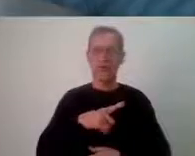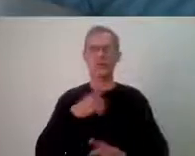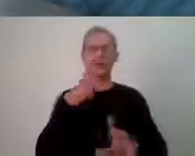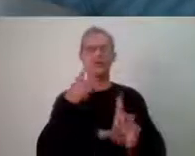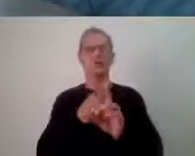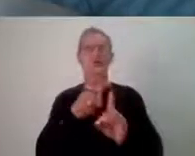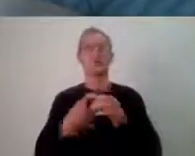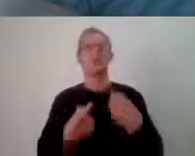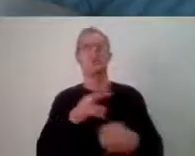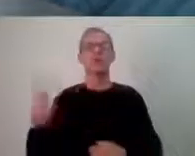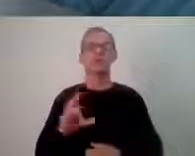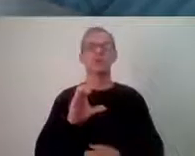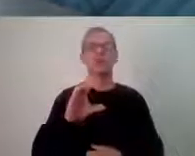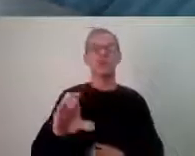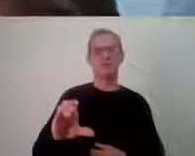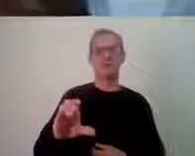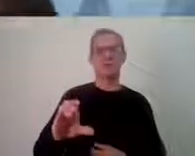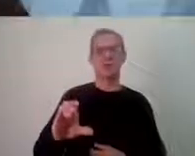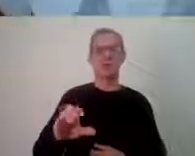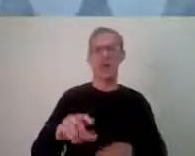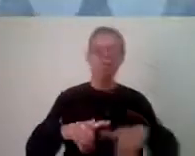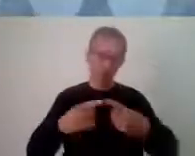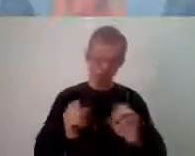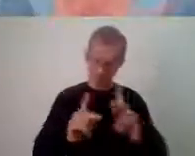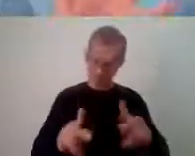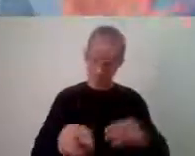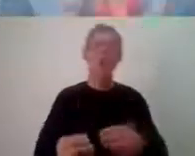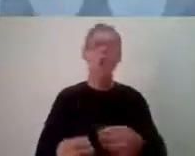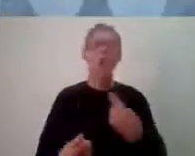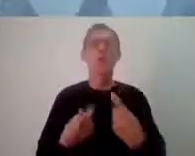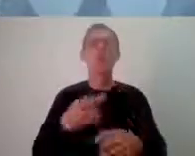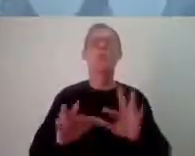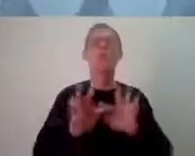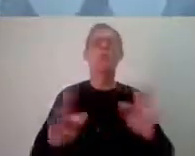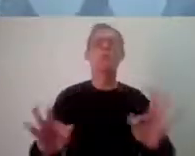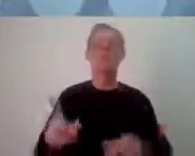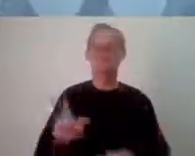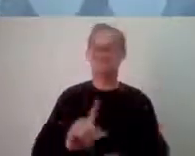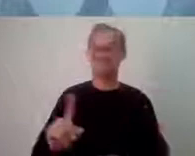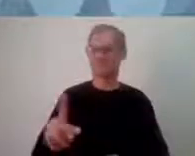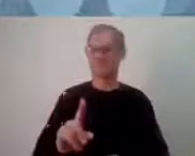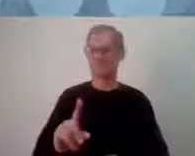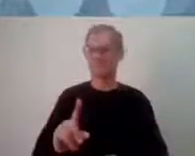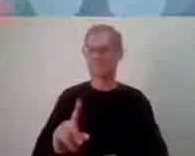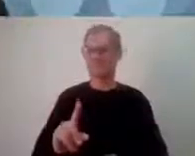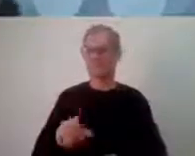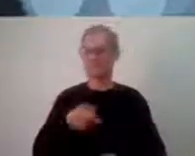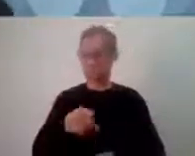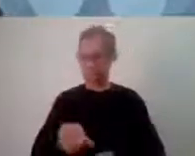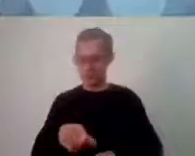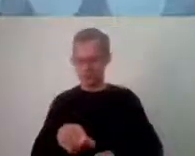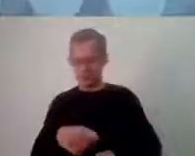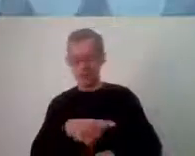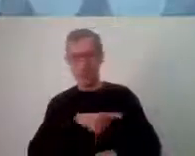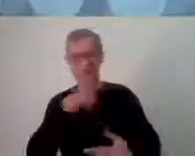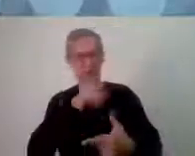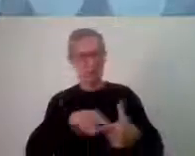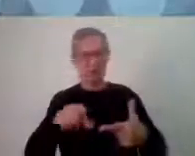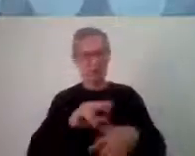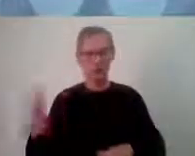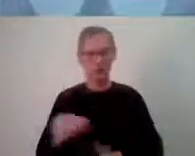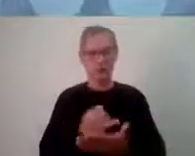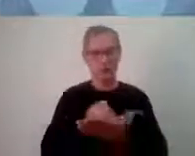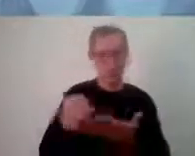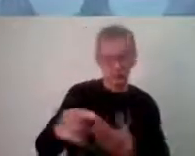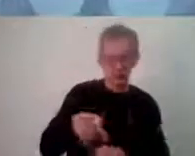encontra qual é o valor do c. Ah, tá bom, mas qualquer função? Não. Você, para ter um problema de valor